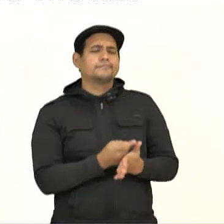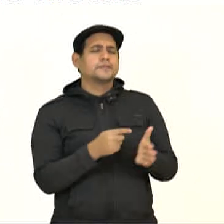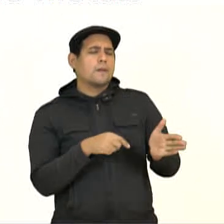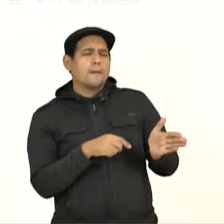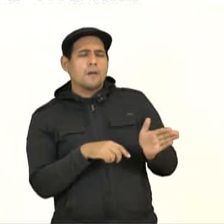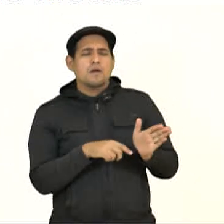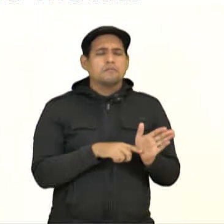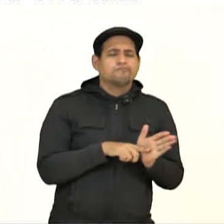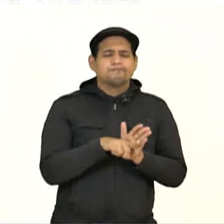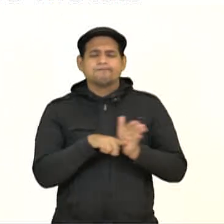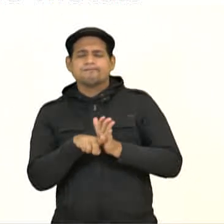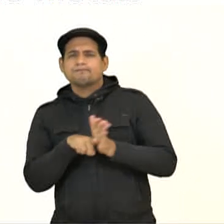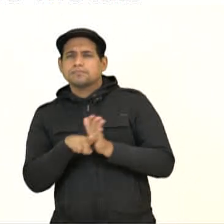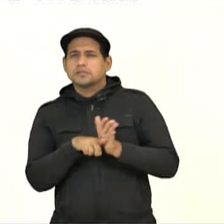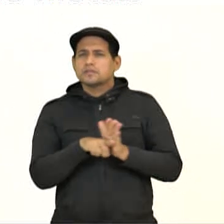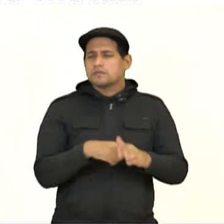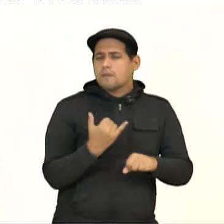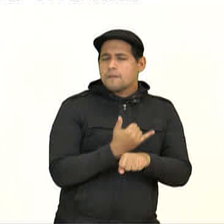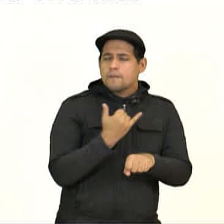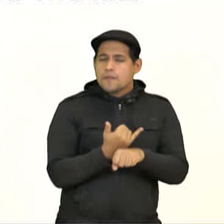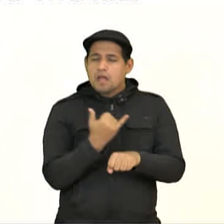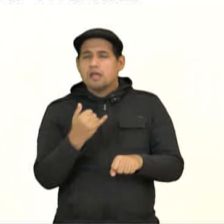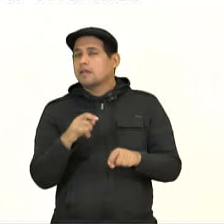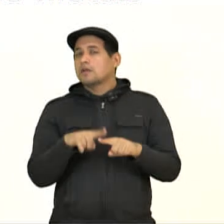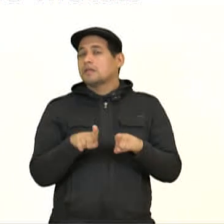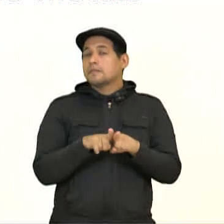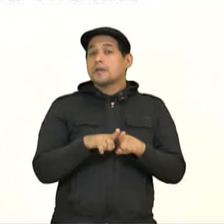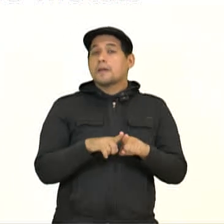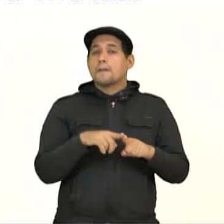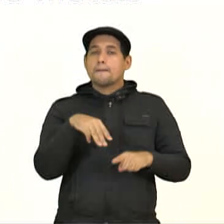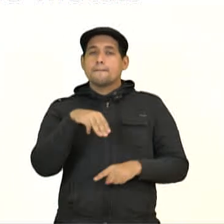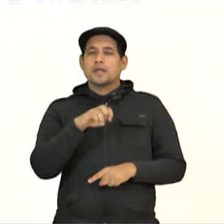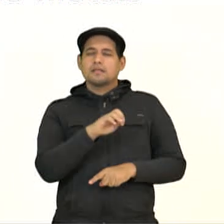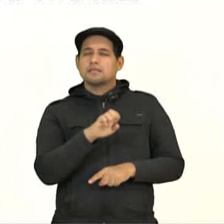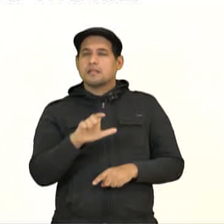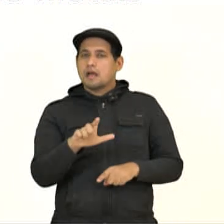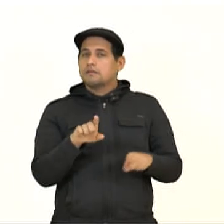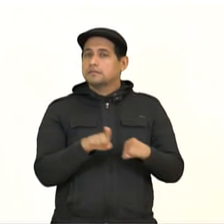busca de metais preciosos e no comércio além-mar.